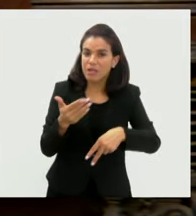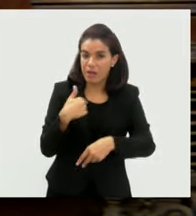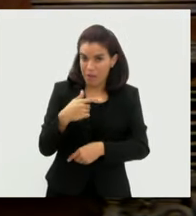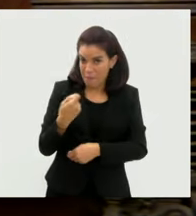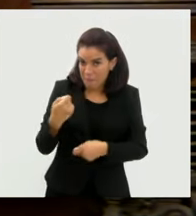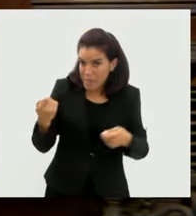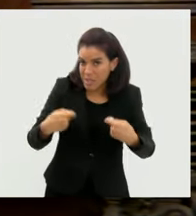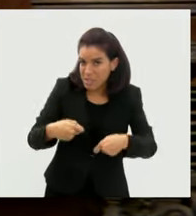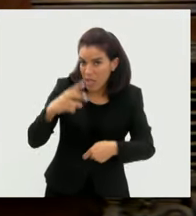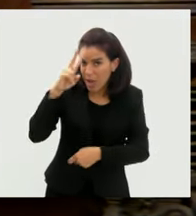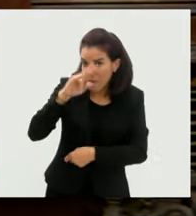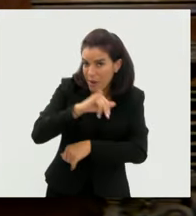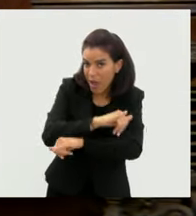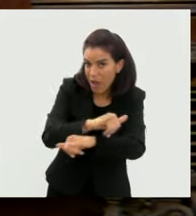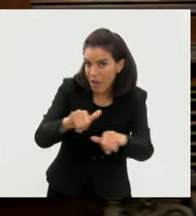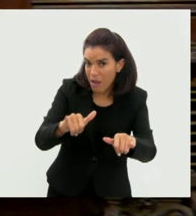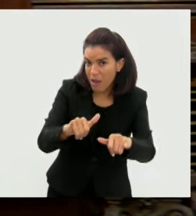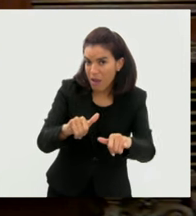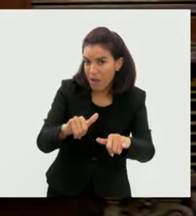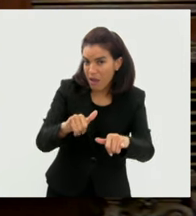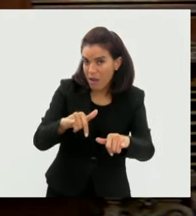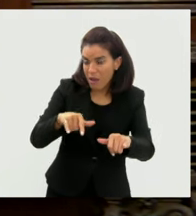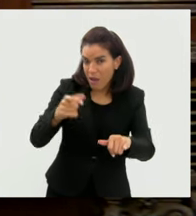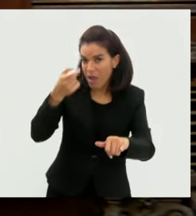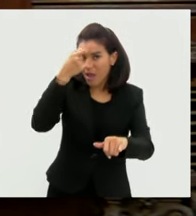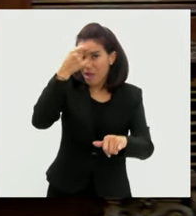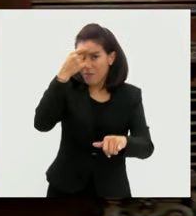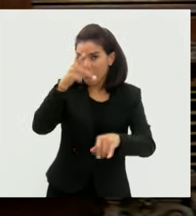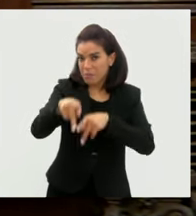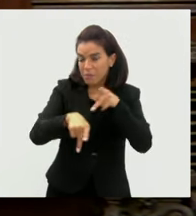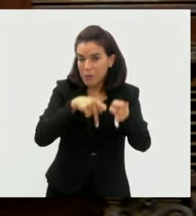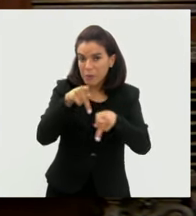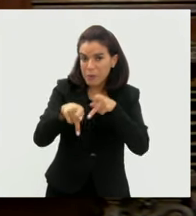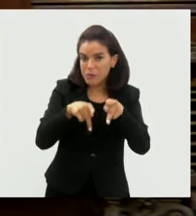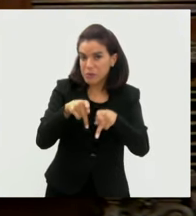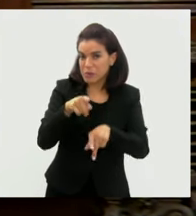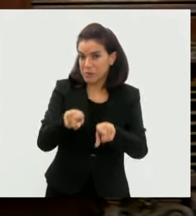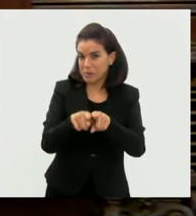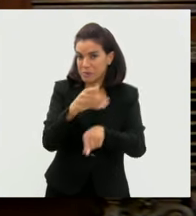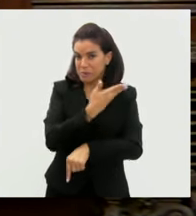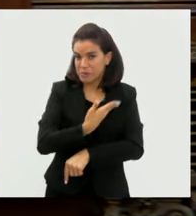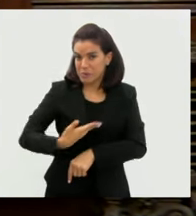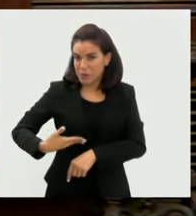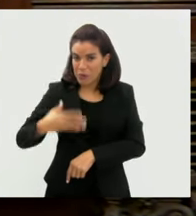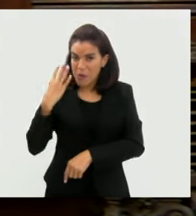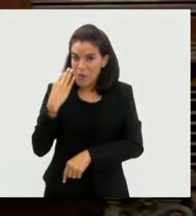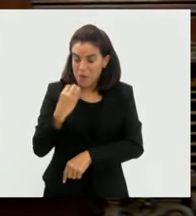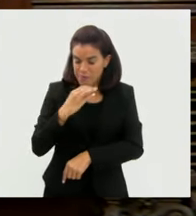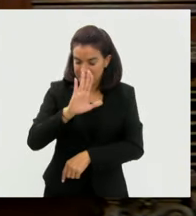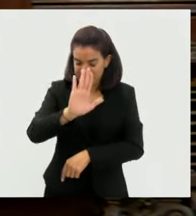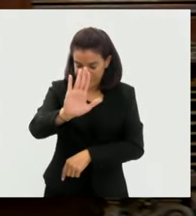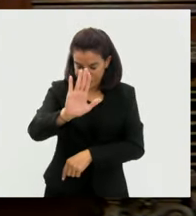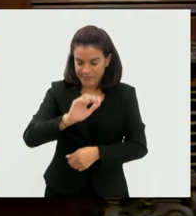refrescar, deputado Alain, a memória da população, a memória do governador. Vou refrescar a memória dele.